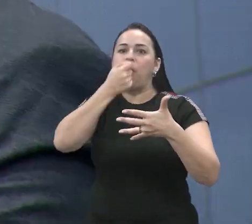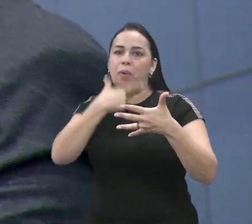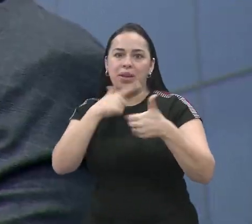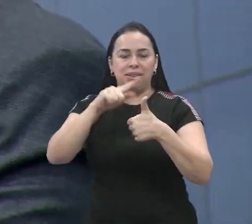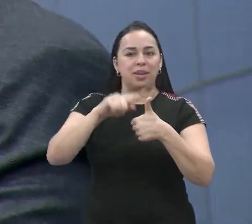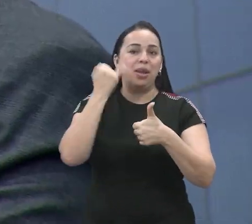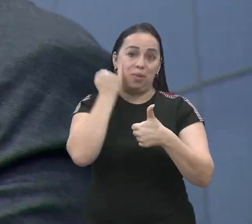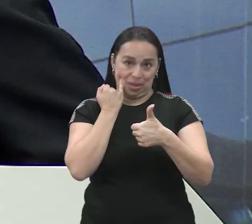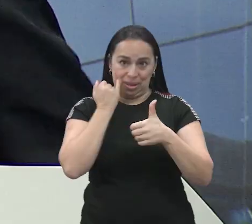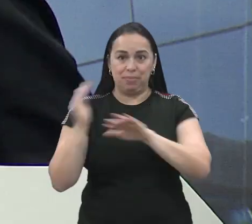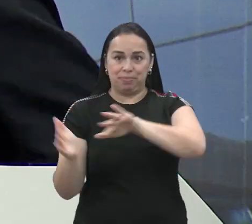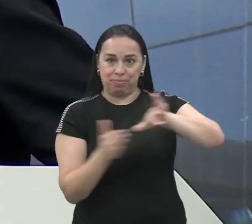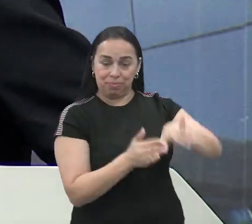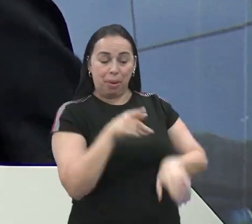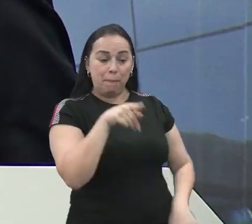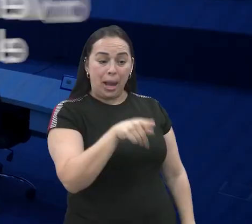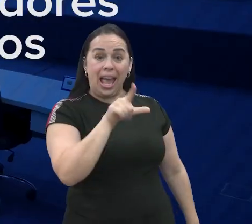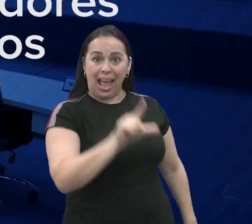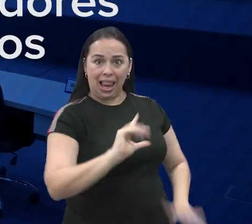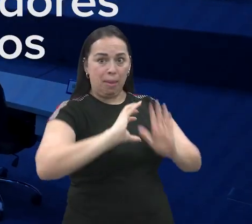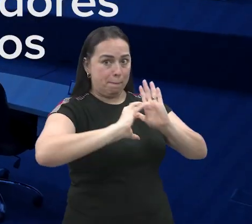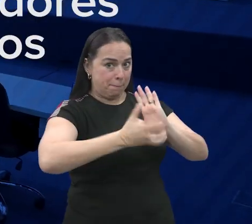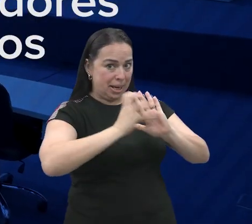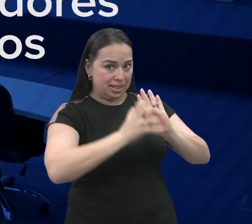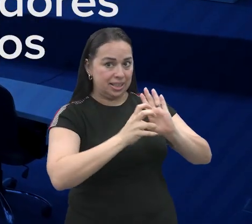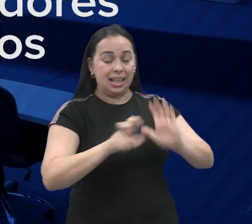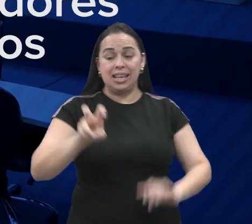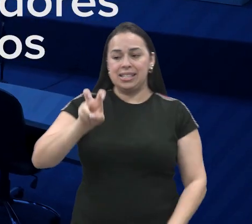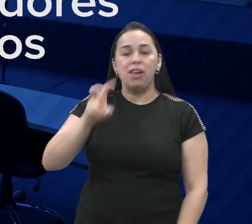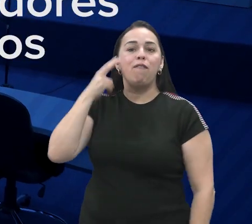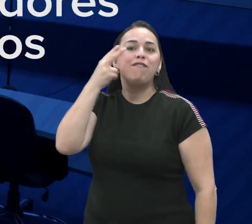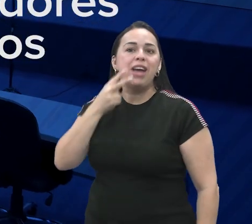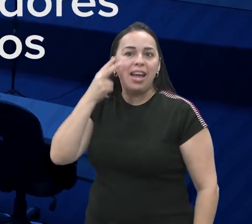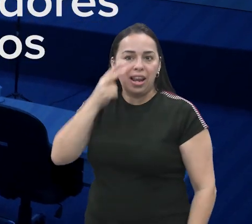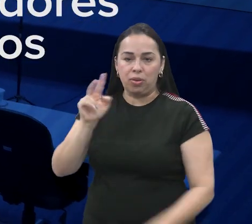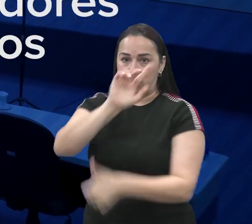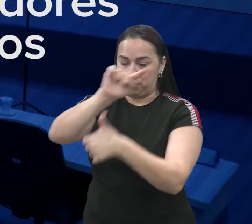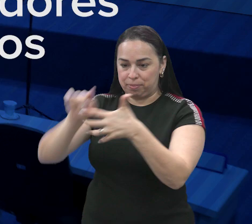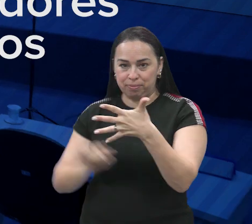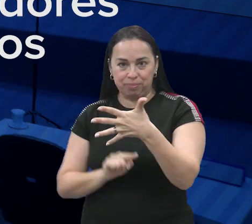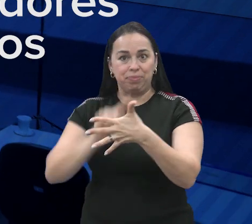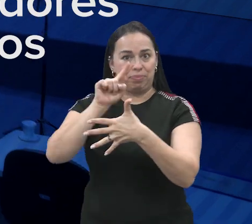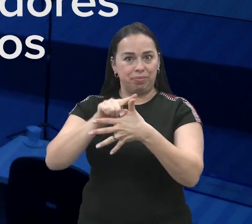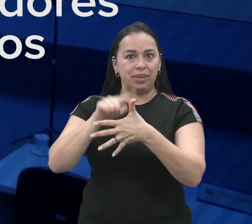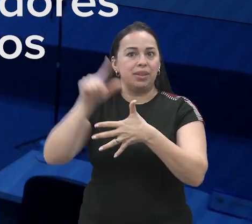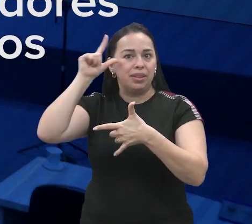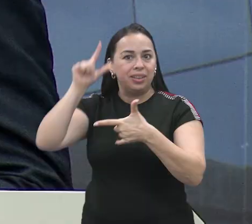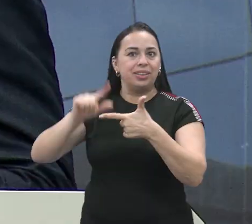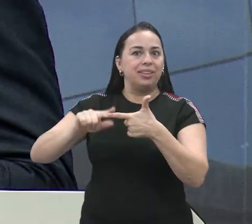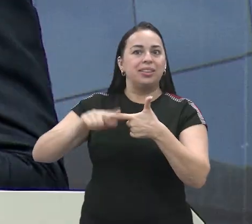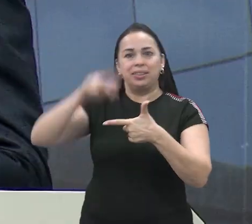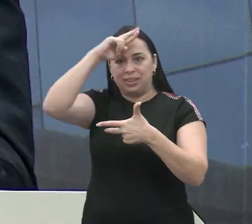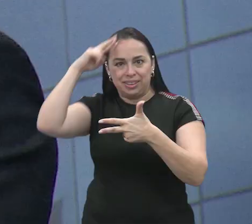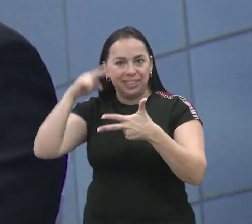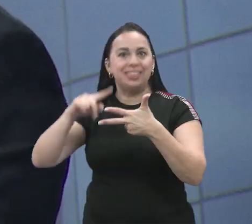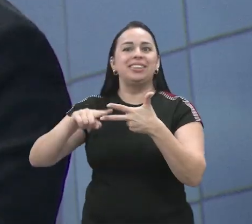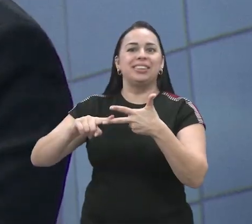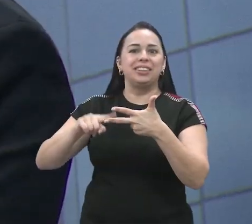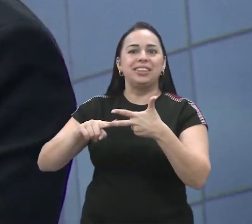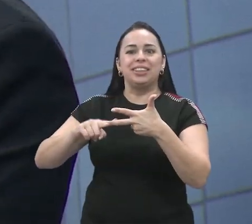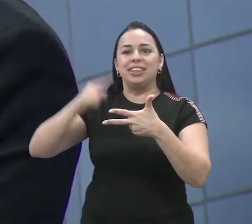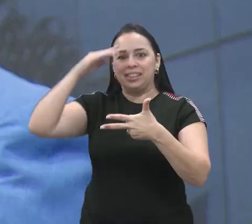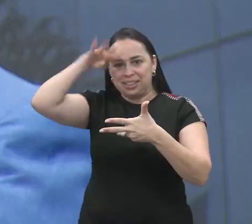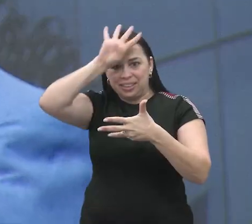Pascucci, Roberto do Eleven e Zé Luiz. Já a bancada do PL é composta por 5 vereadores: Lino Bispo,